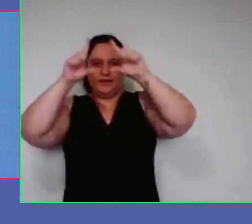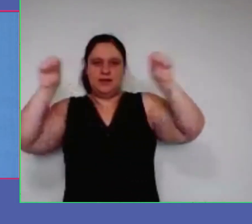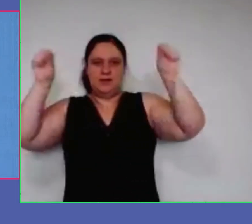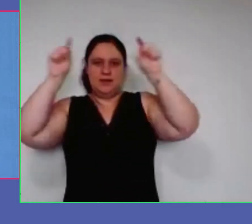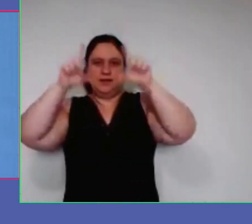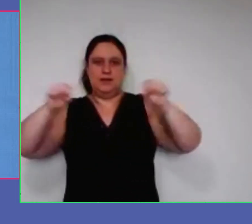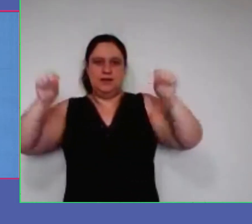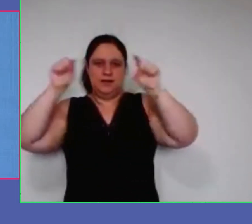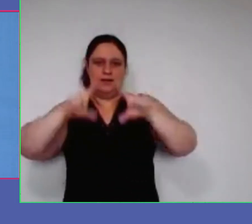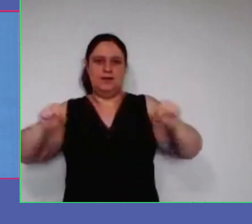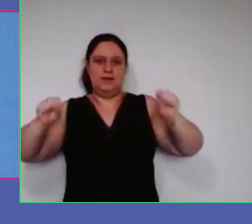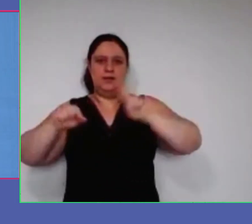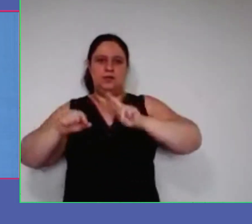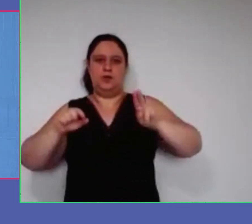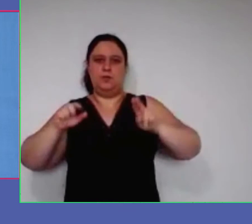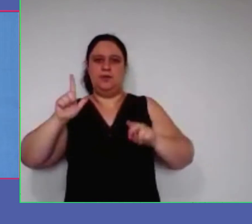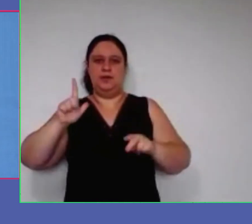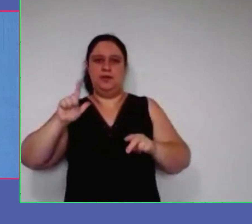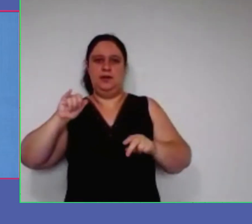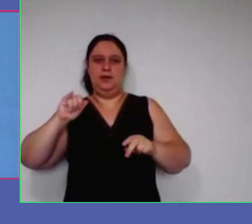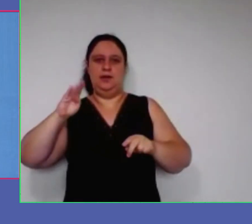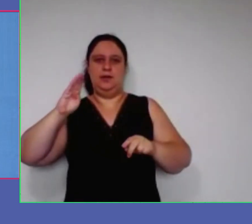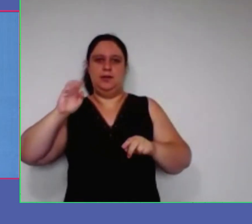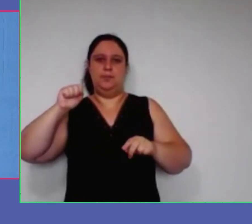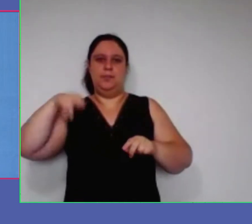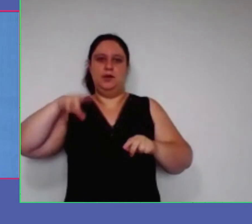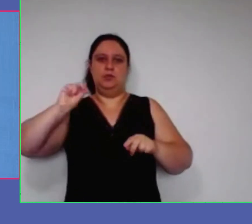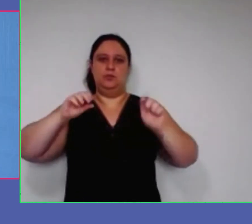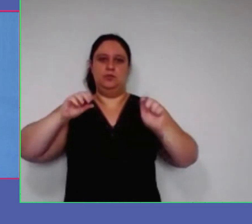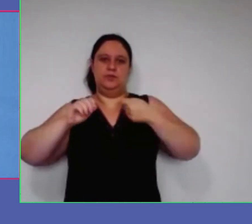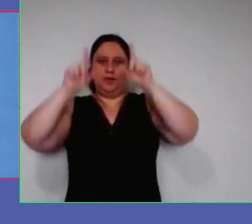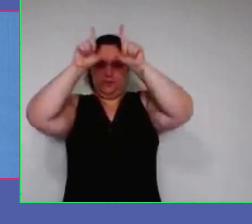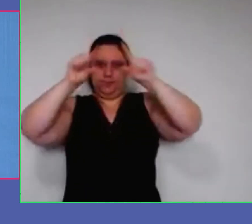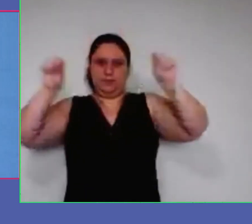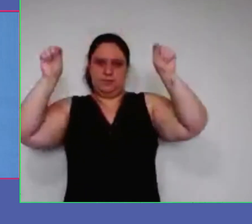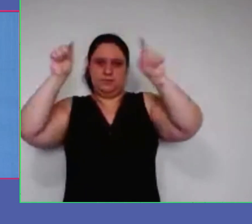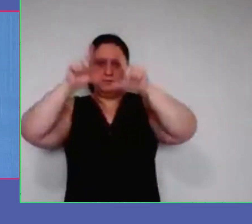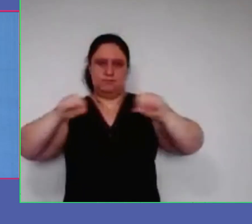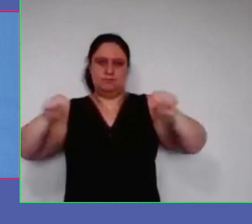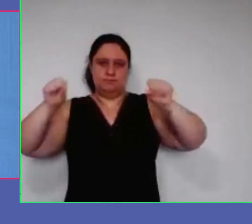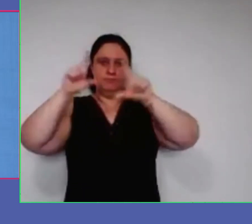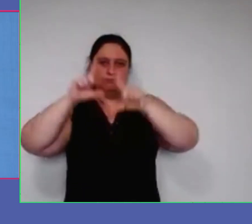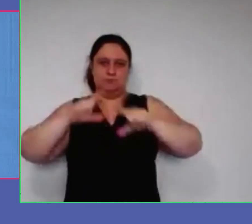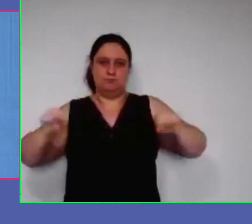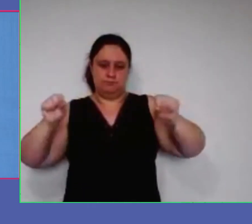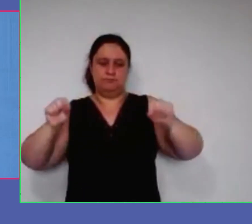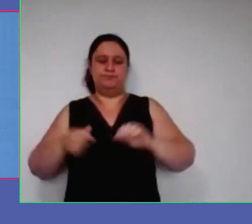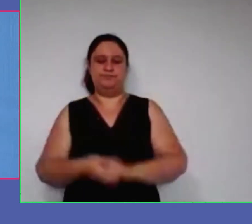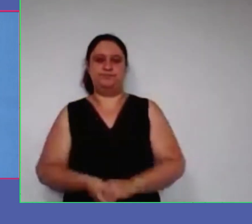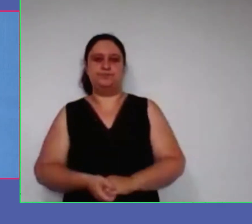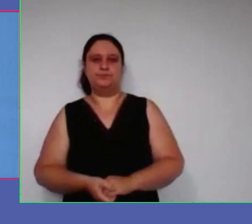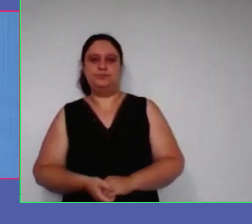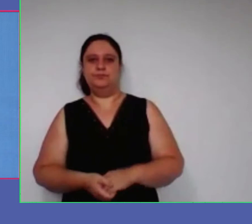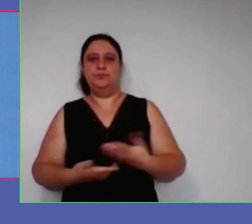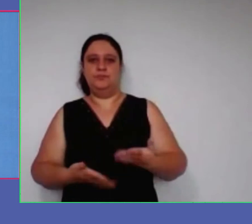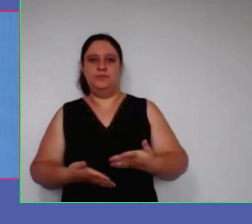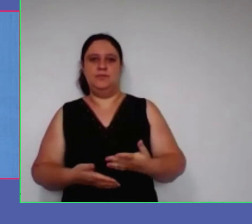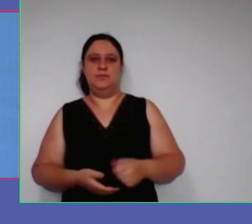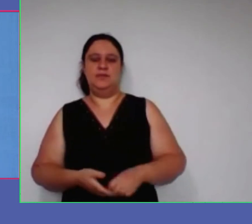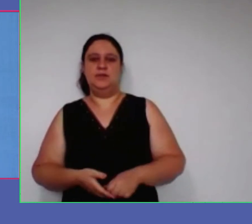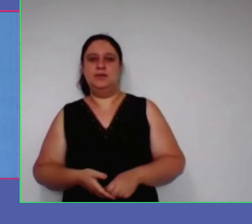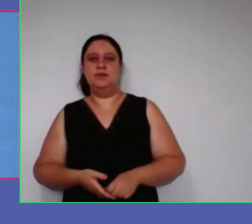saiu fora da mesa e a mulher cananeia pediu o quê? A sua parte para